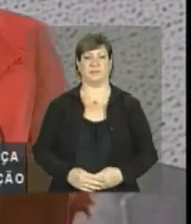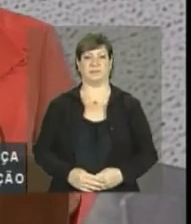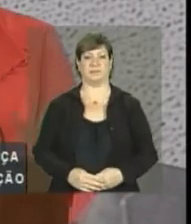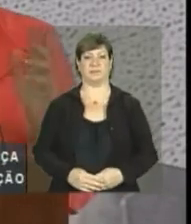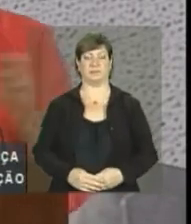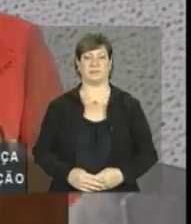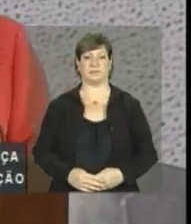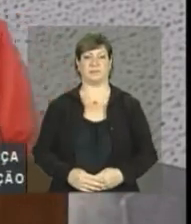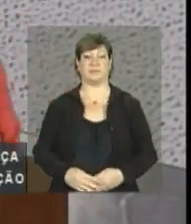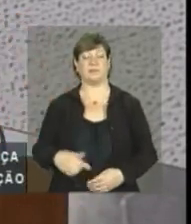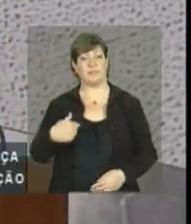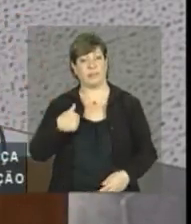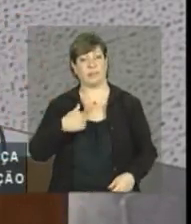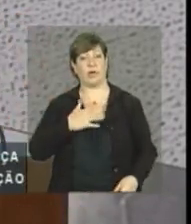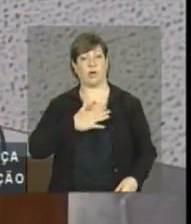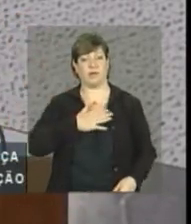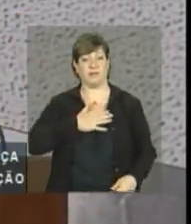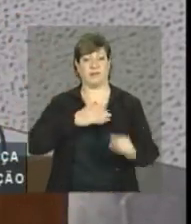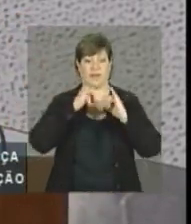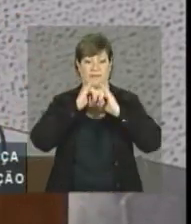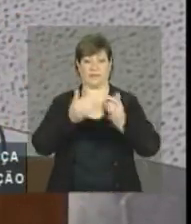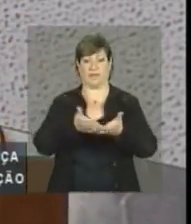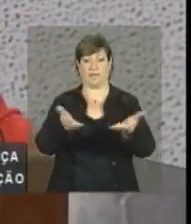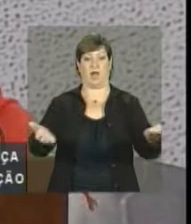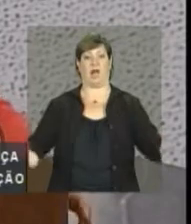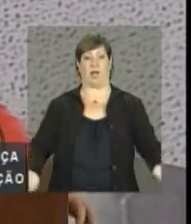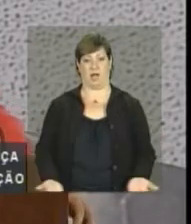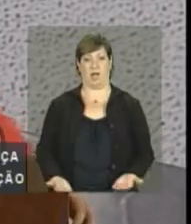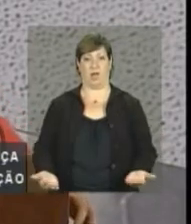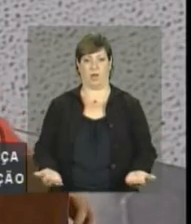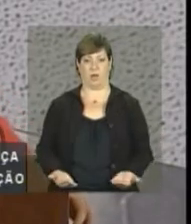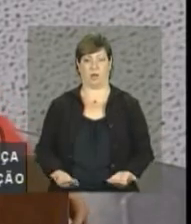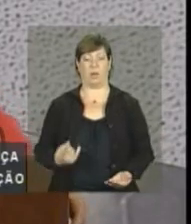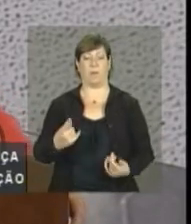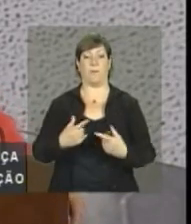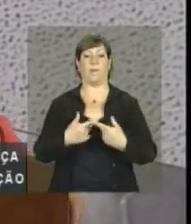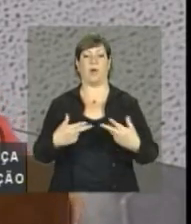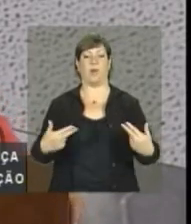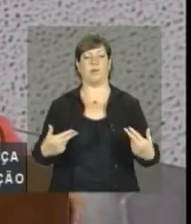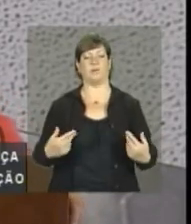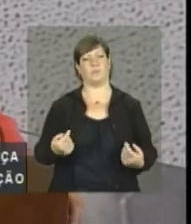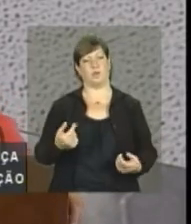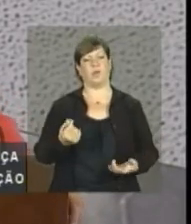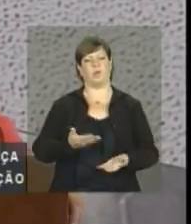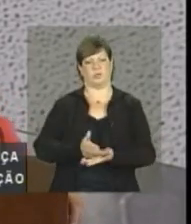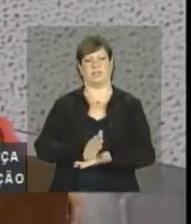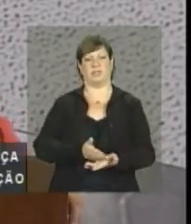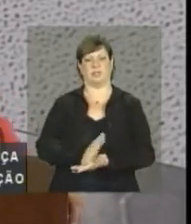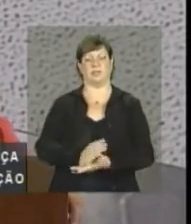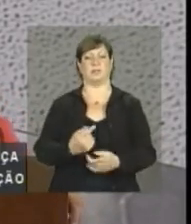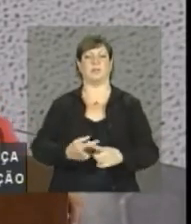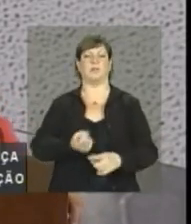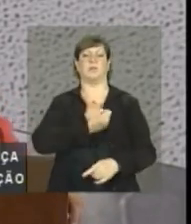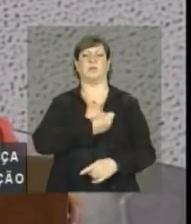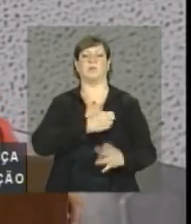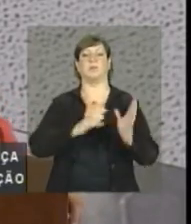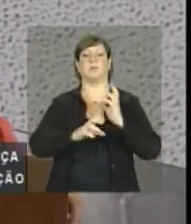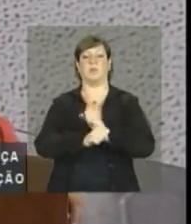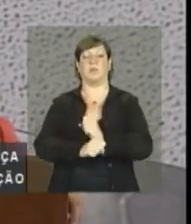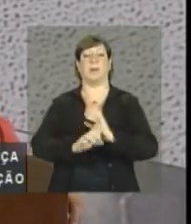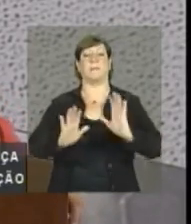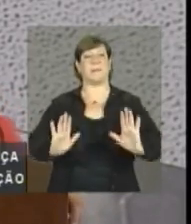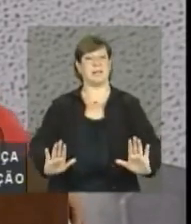Eu gostaria de dizer para vocês agora uma coisa geralmente chata, que são alguns números, mas